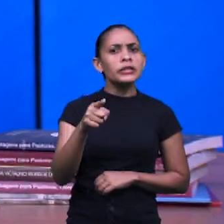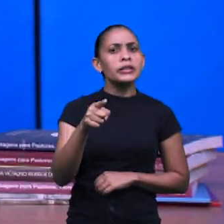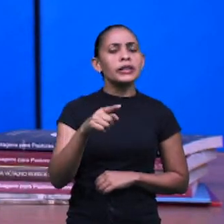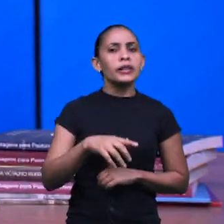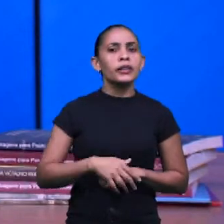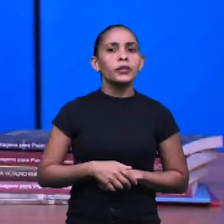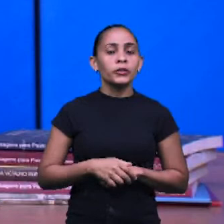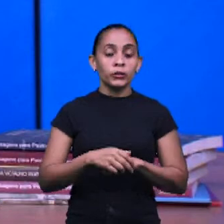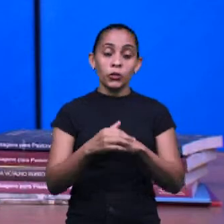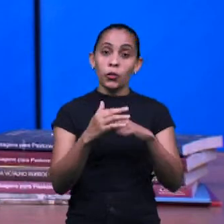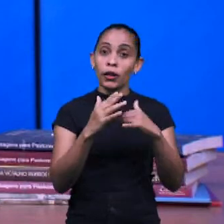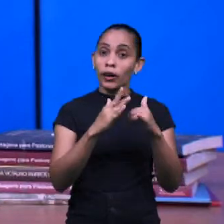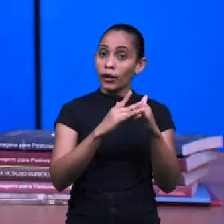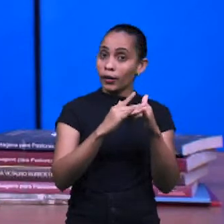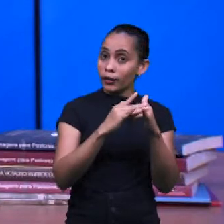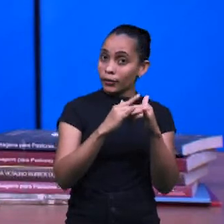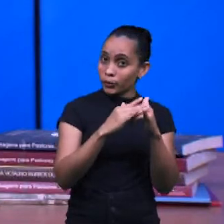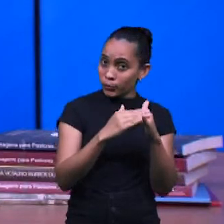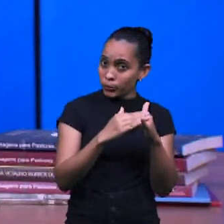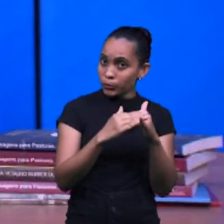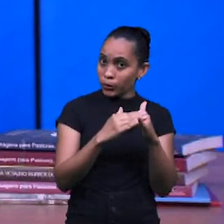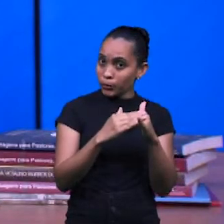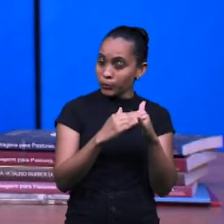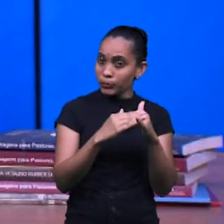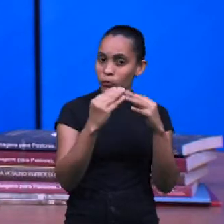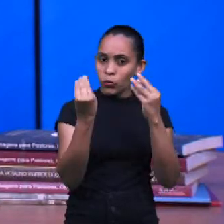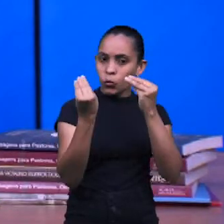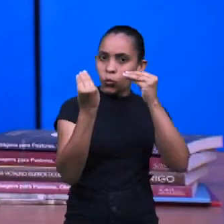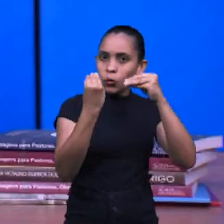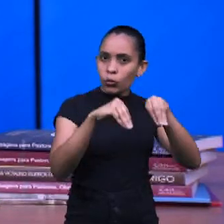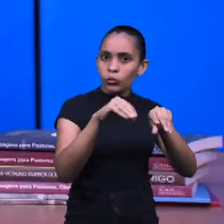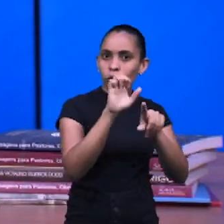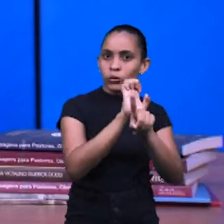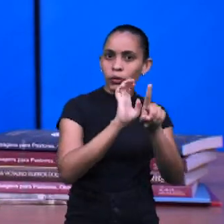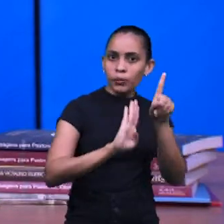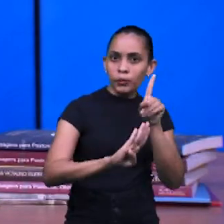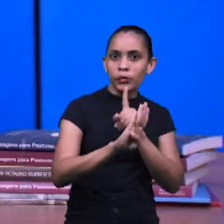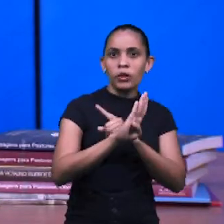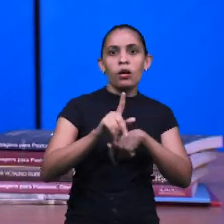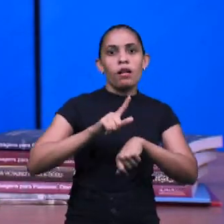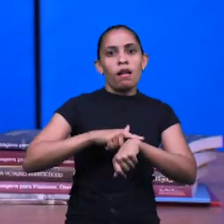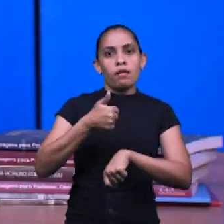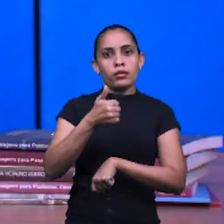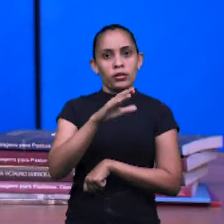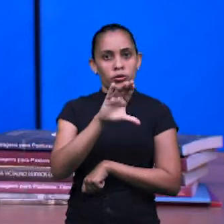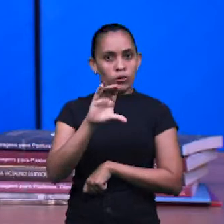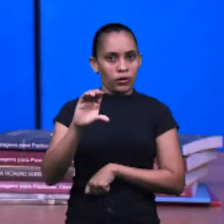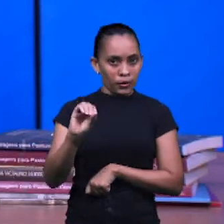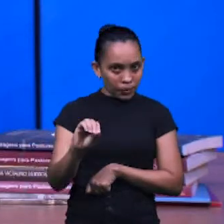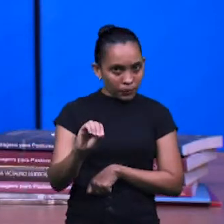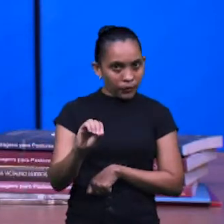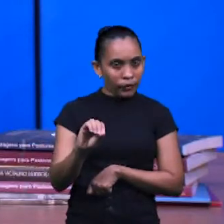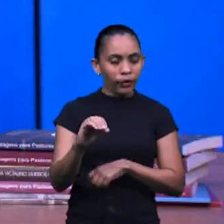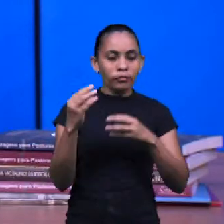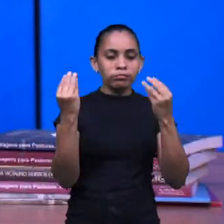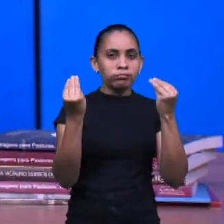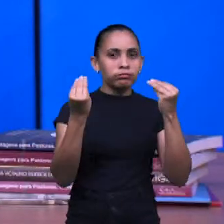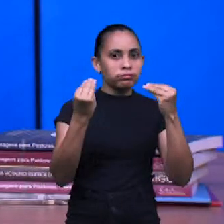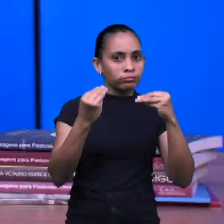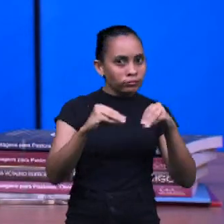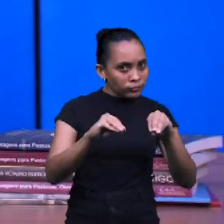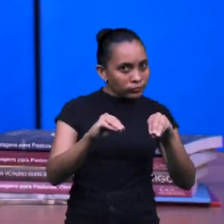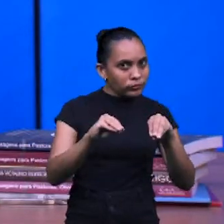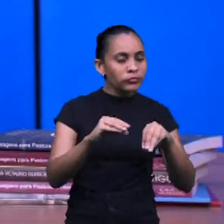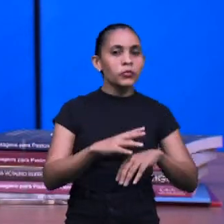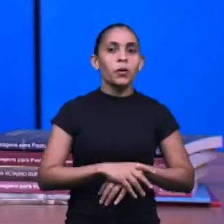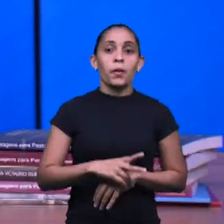no nosso canal de YouTube o conteúdo da Escola Bíblica Dominical. Às 10 horas da manhã entrará então esse conteúdo através